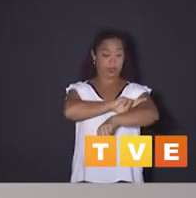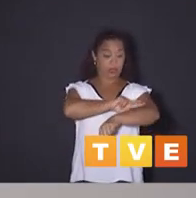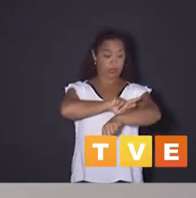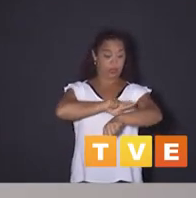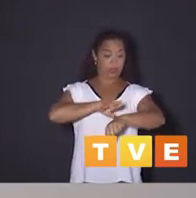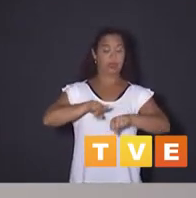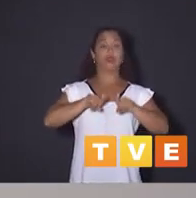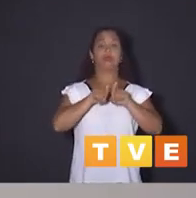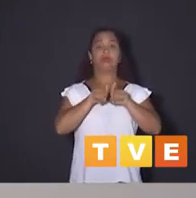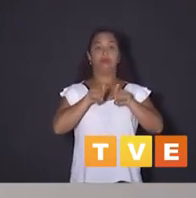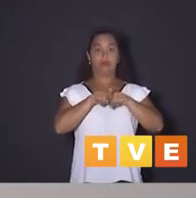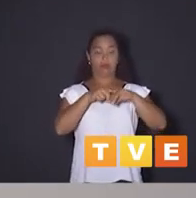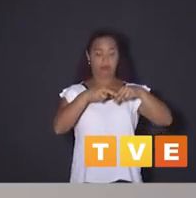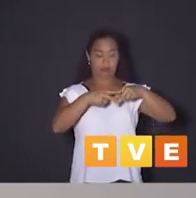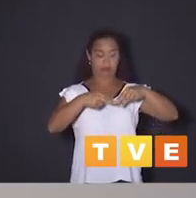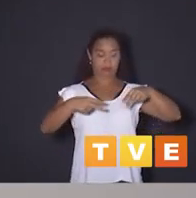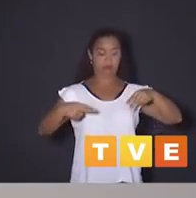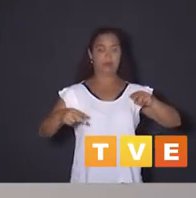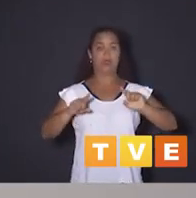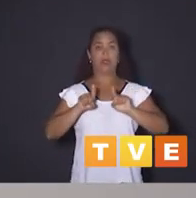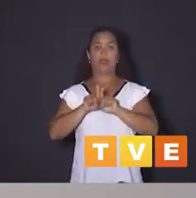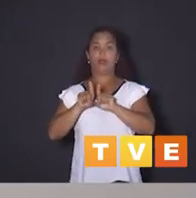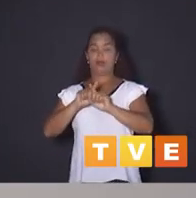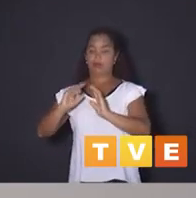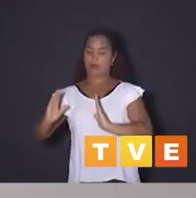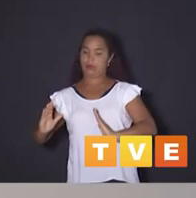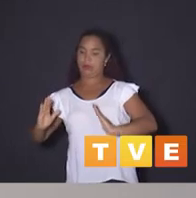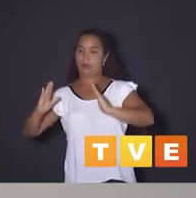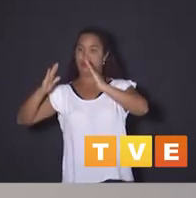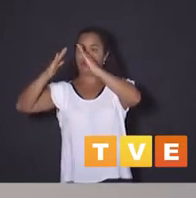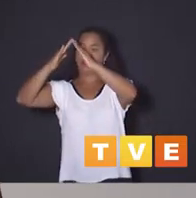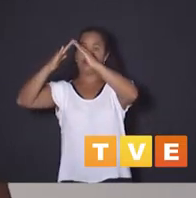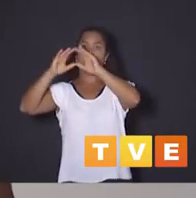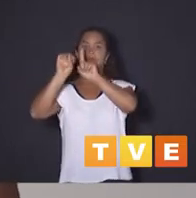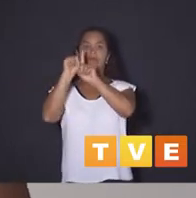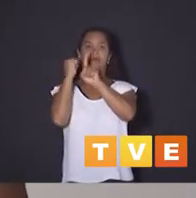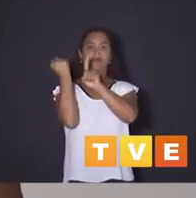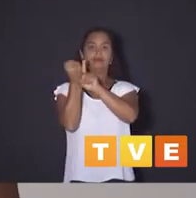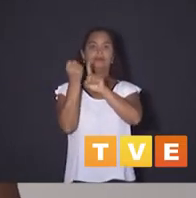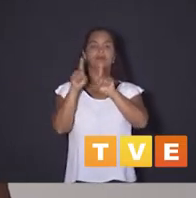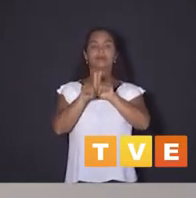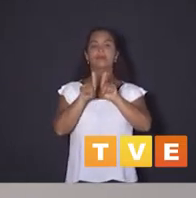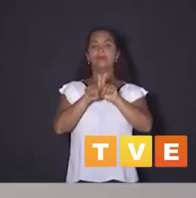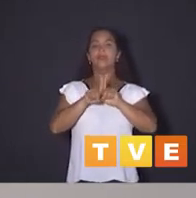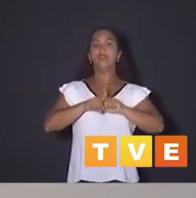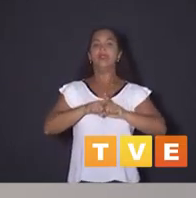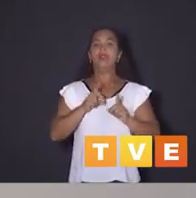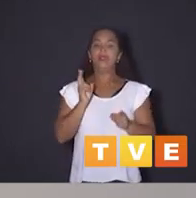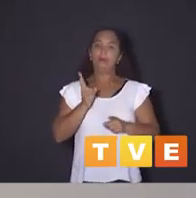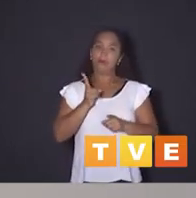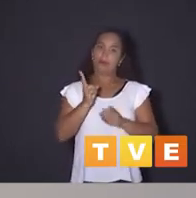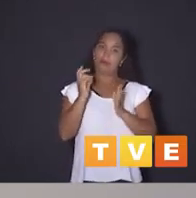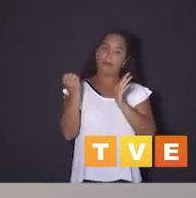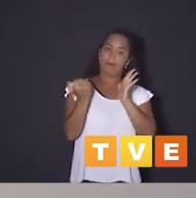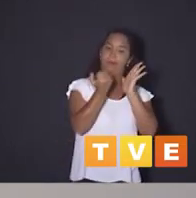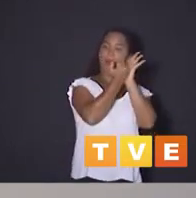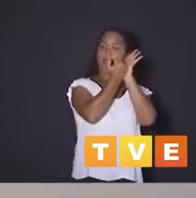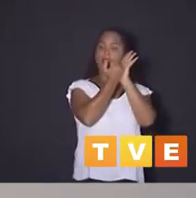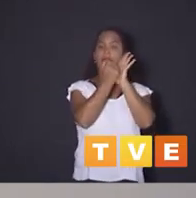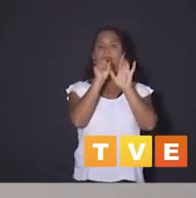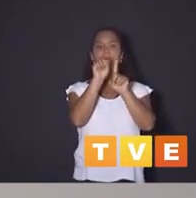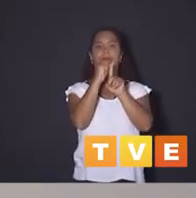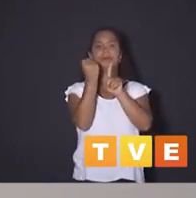de gênero com classe social geração acessibilidade e todos os marcadores sociais a diferença